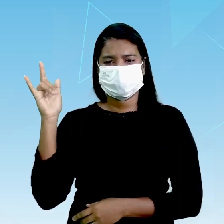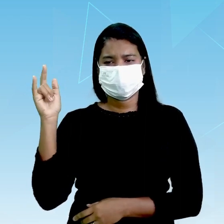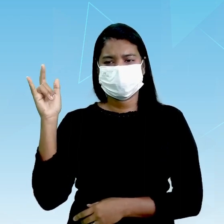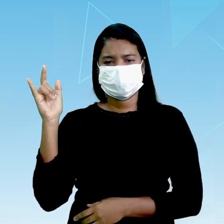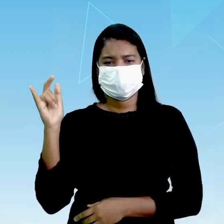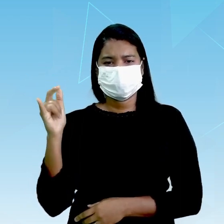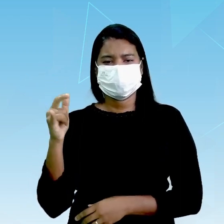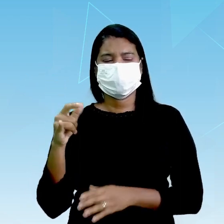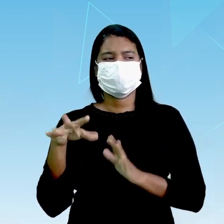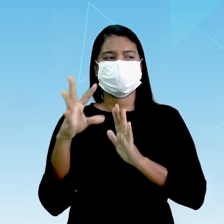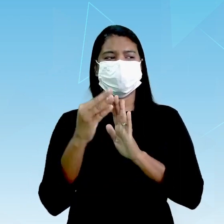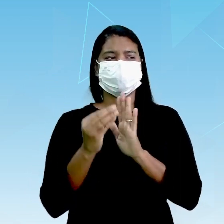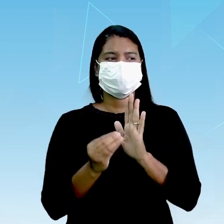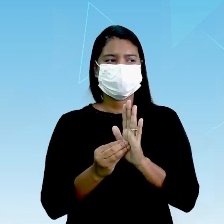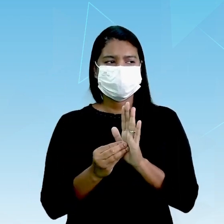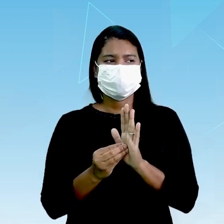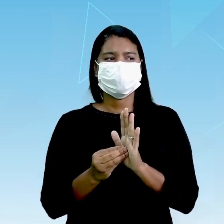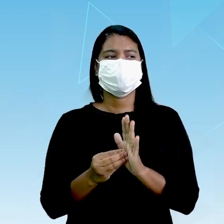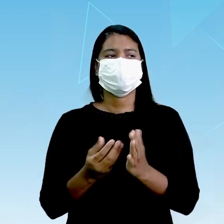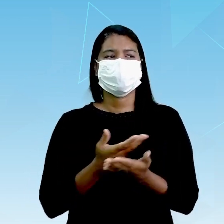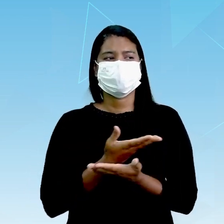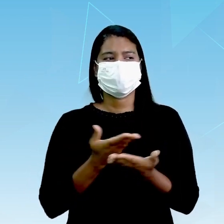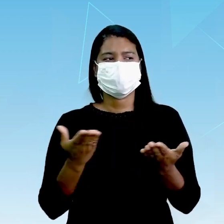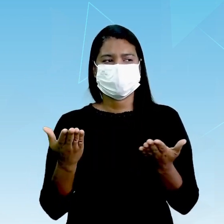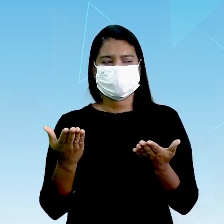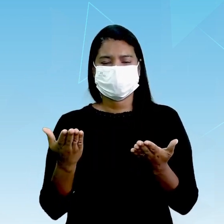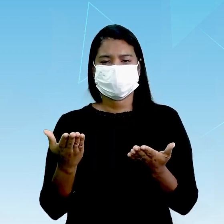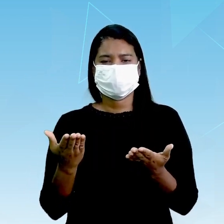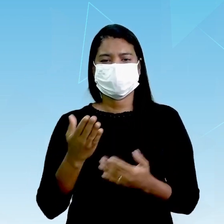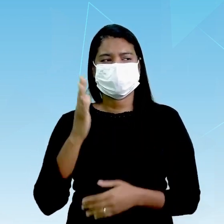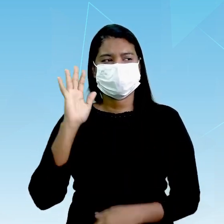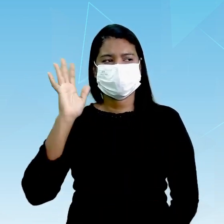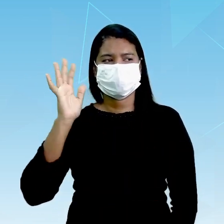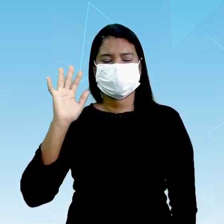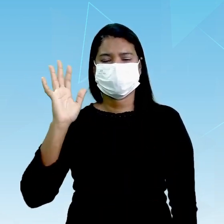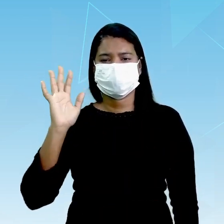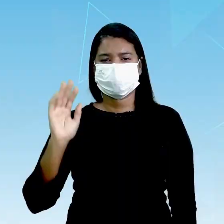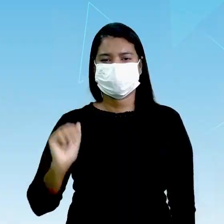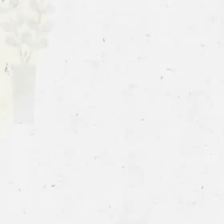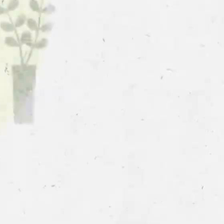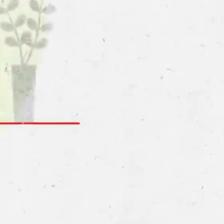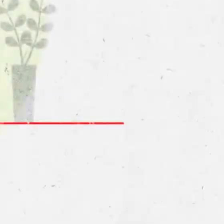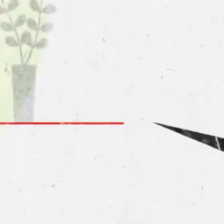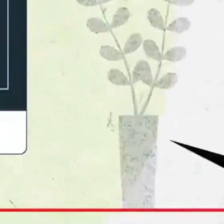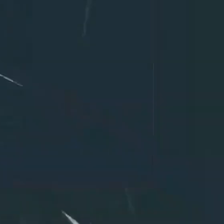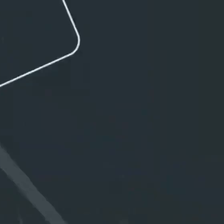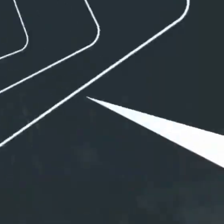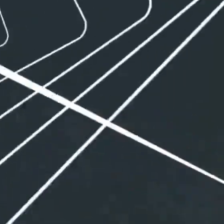postando lá nossas promoções, tá bom? Fica ligado e até a próxima videoaula. Tchau, tchau.